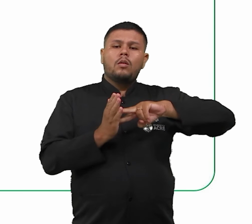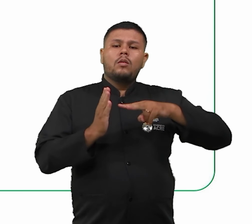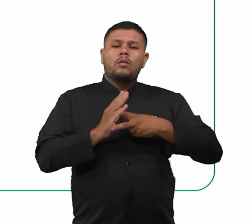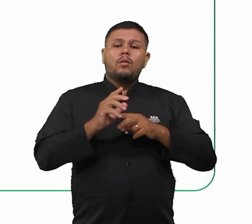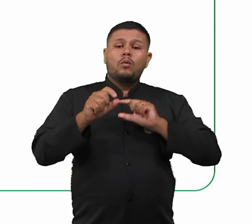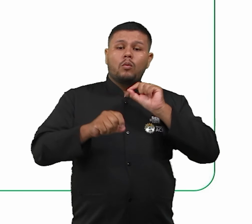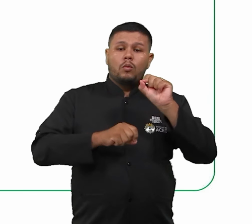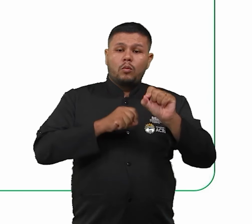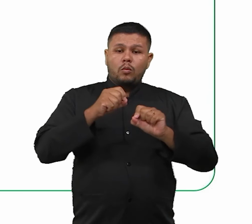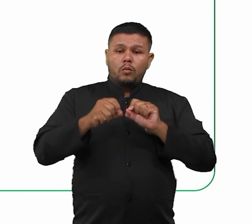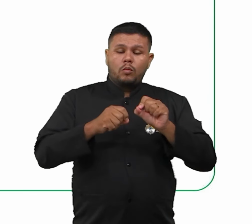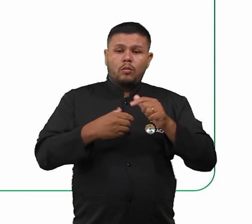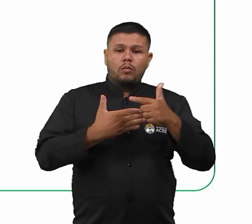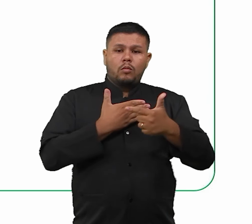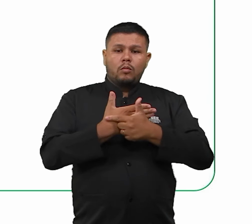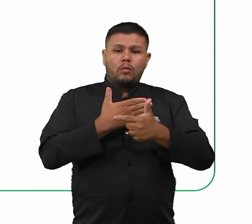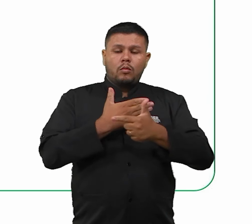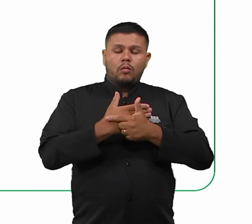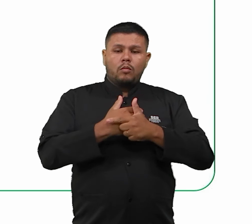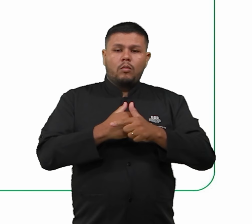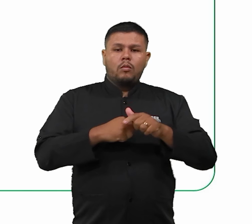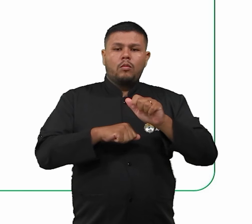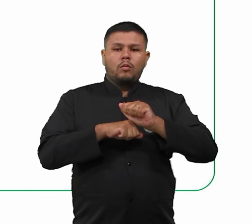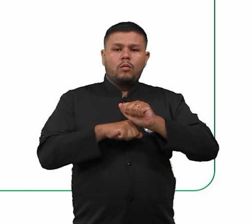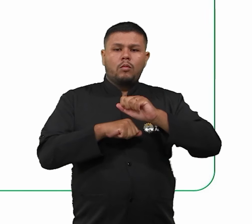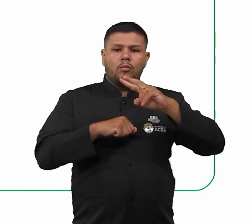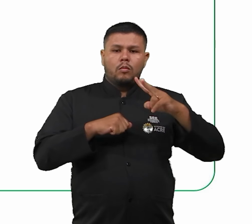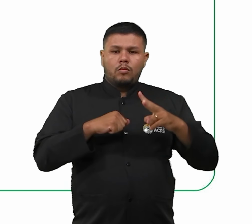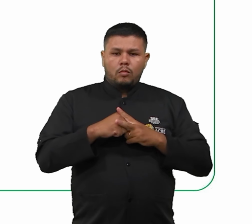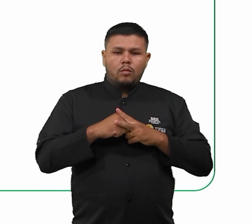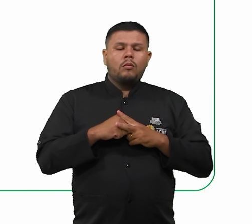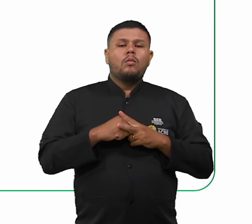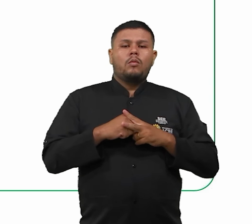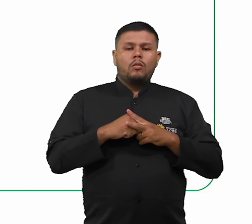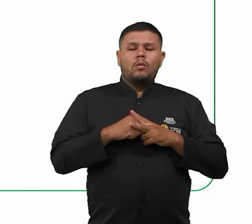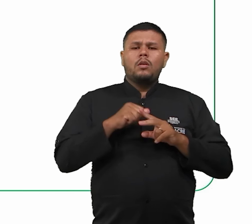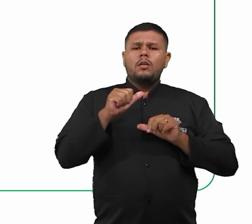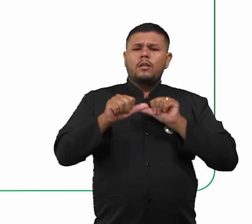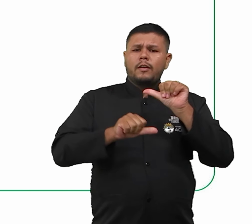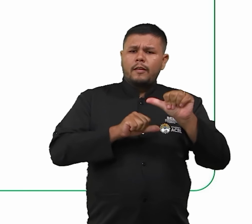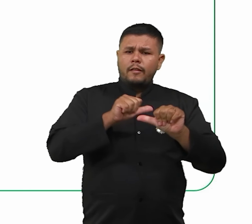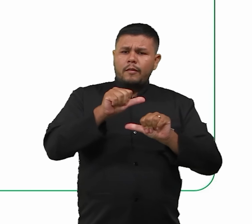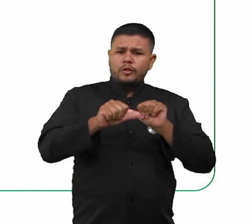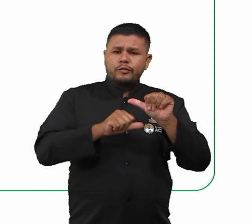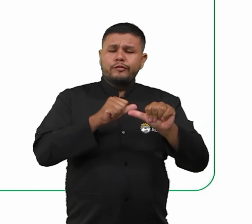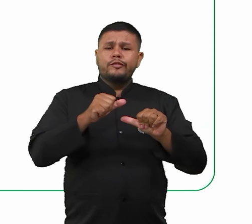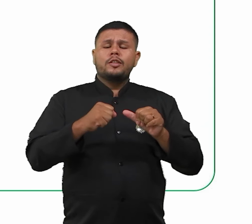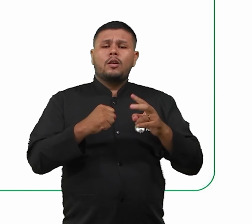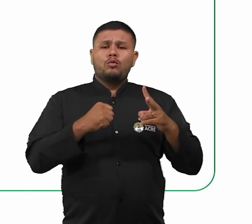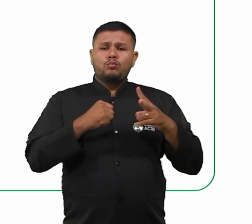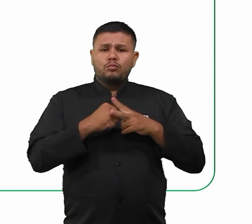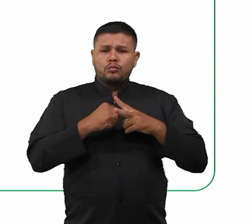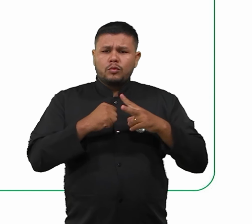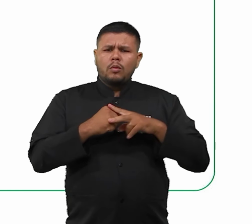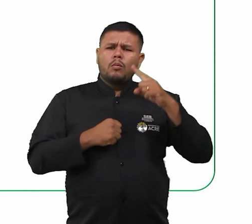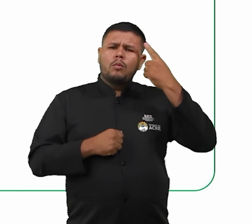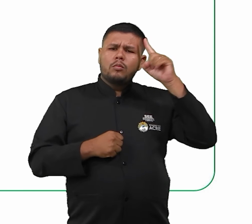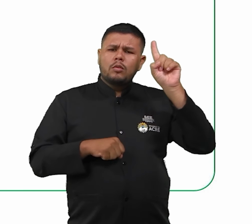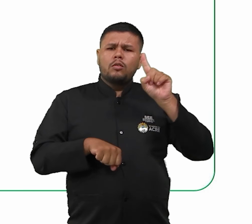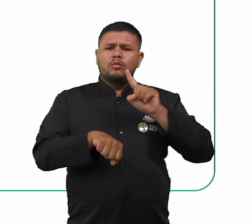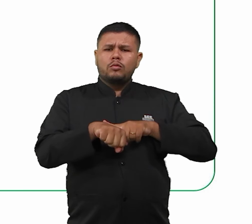função de advérbio. O que o advérbio faz? Ele modifica o verbo, ele pode trazer uma ideia de